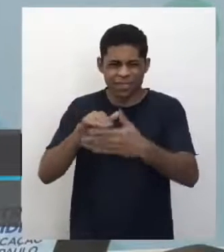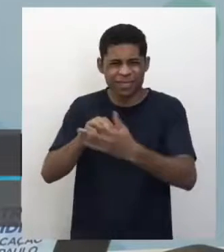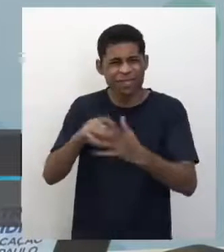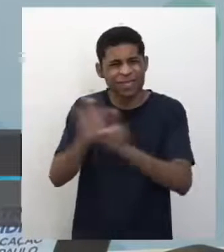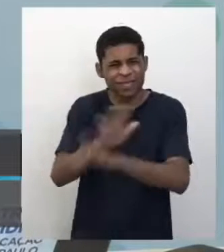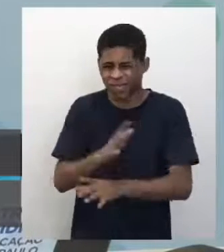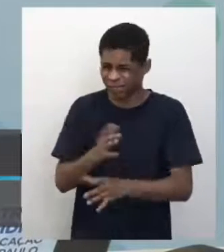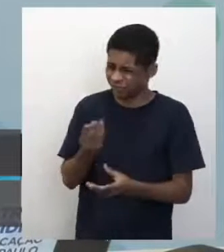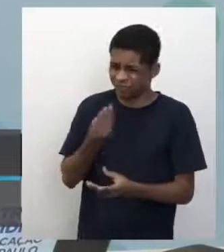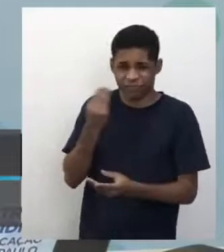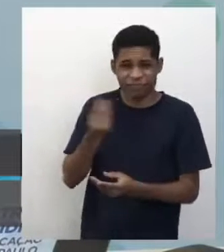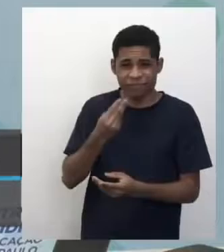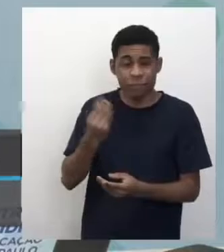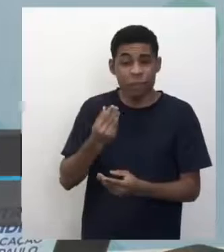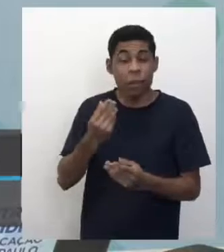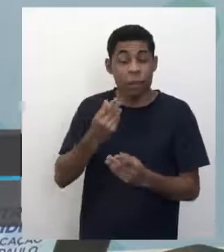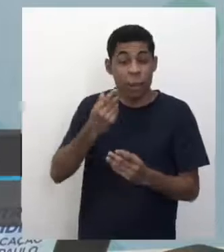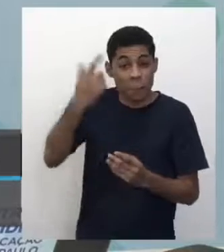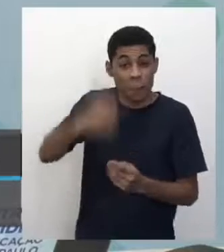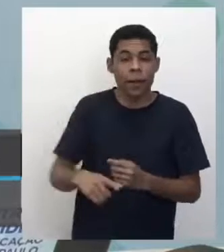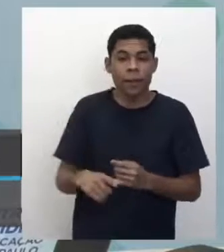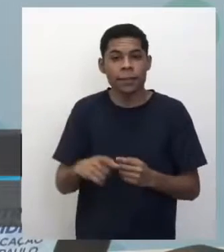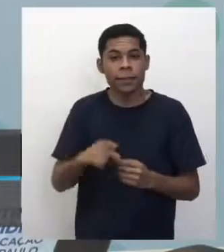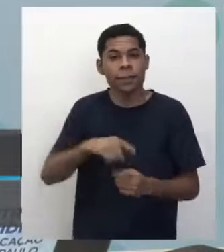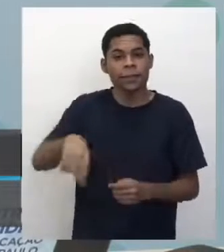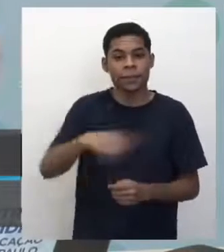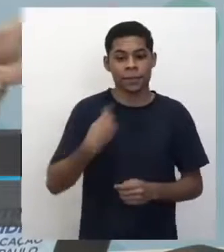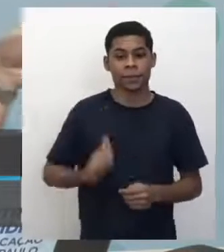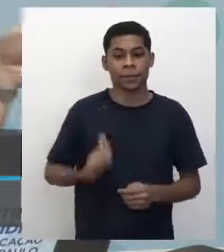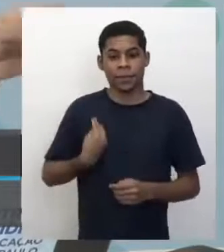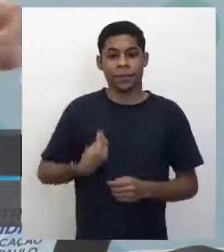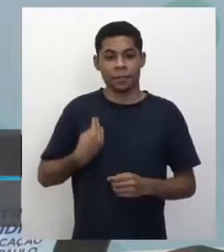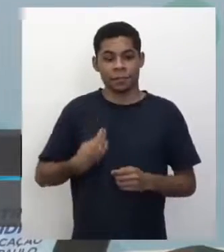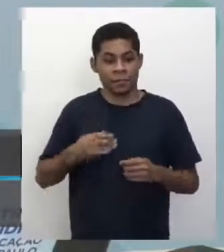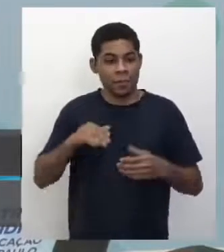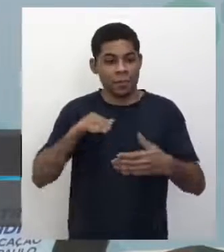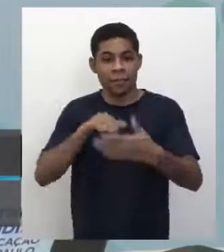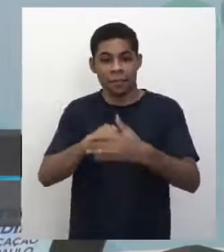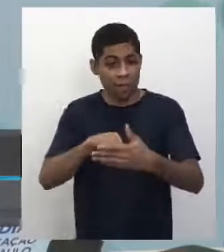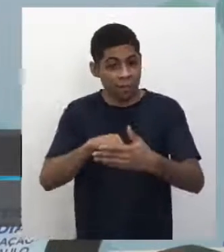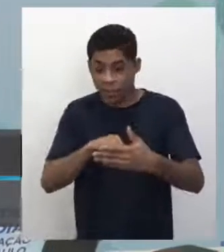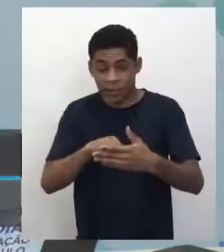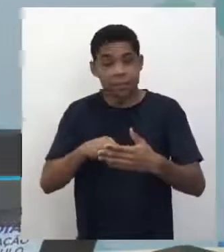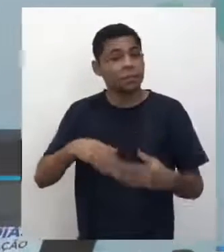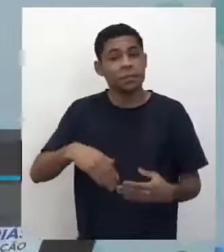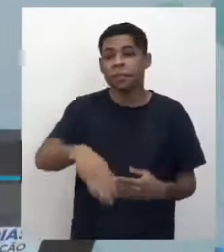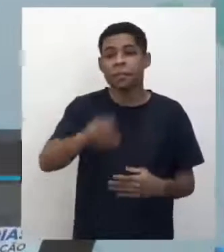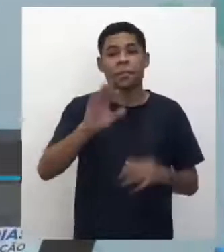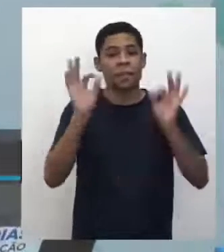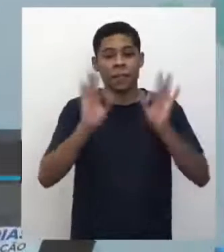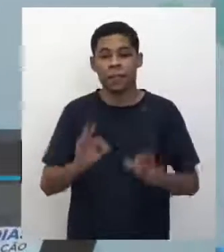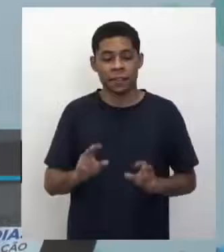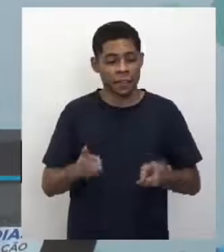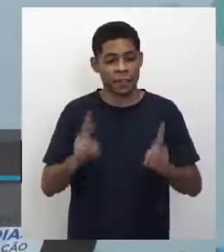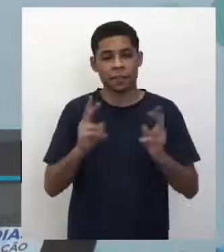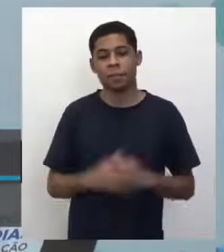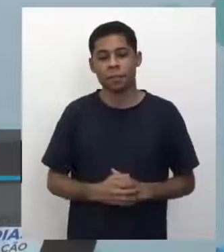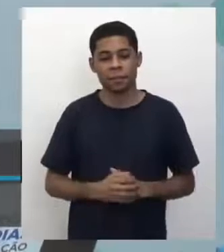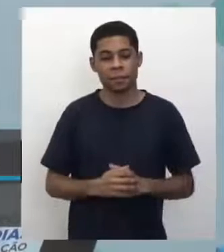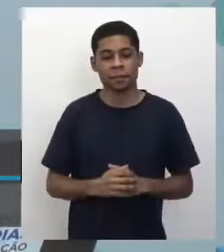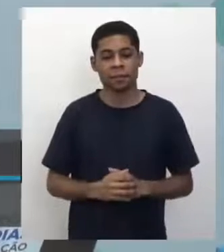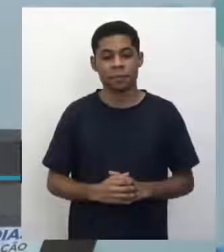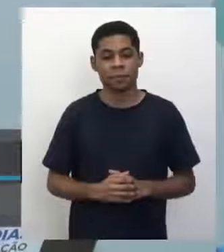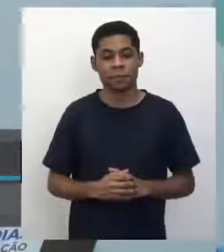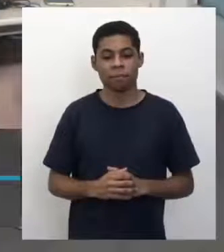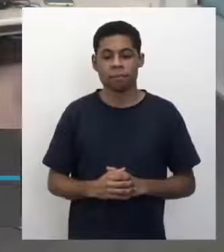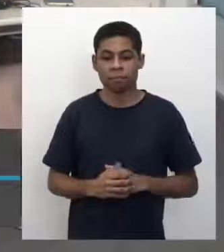história, falando que viveram felizes para sempre. Provavelmente porque comeram a Gabiroba, que é muito gostoso o Gabiroba. Com certeza, eu nunca comi. Gostaria